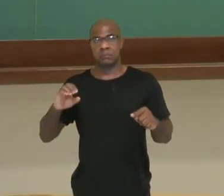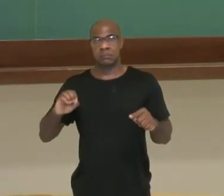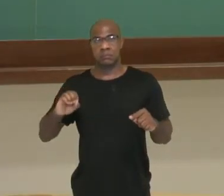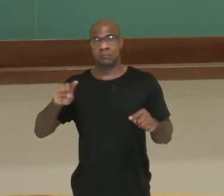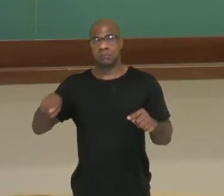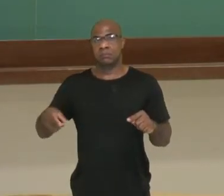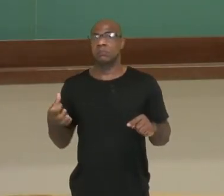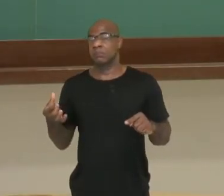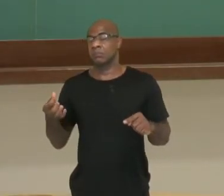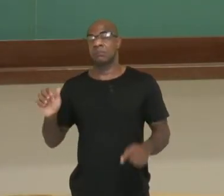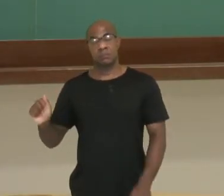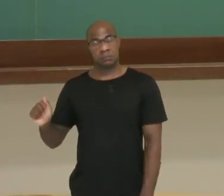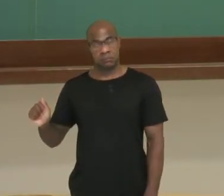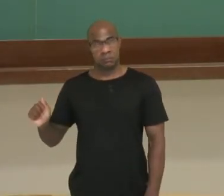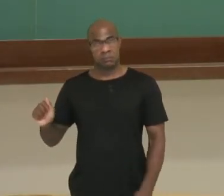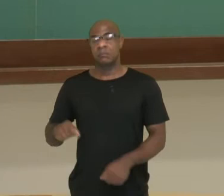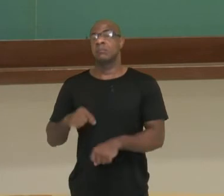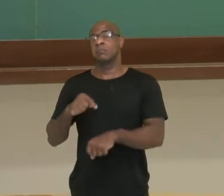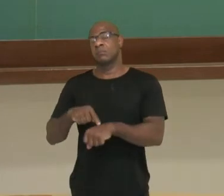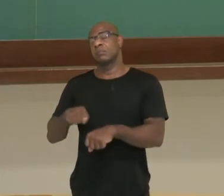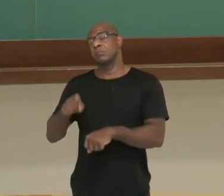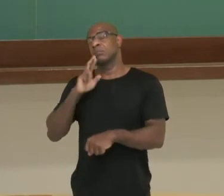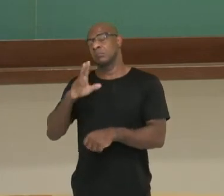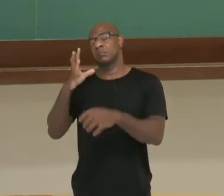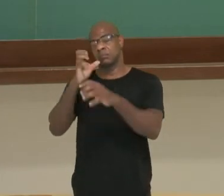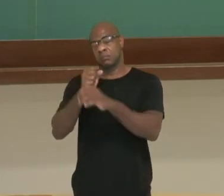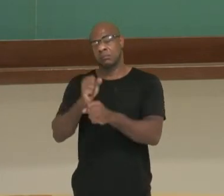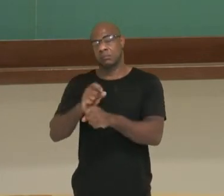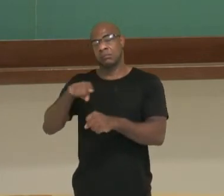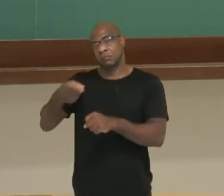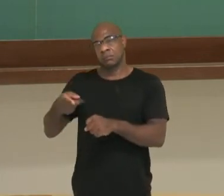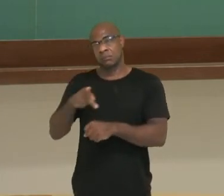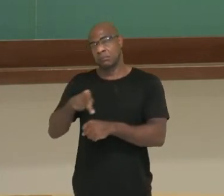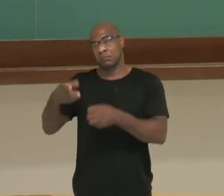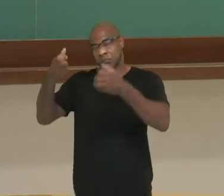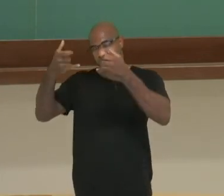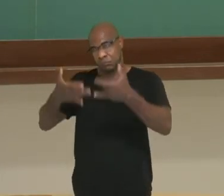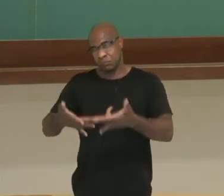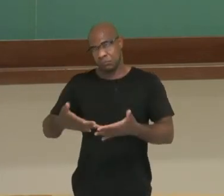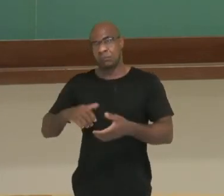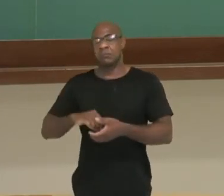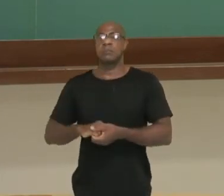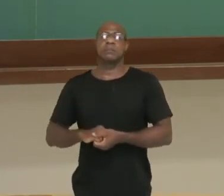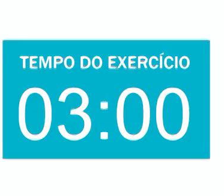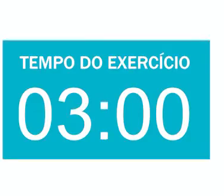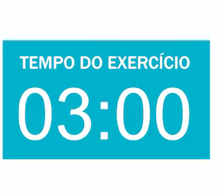Tempo para você responder. Professor, aqui já volto para explicar para você detalhadamente. Ok? Vamos lá.